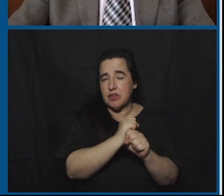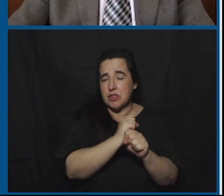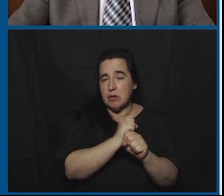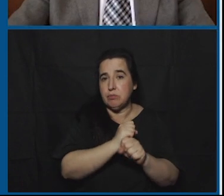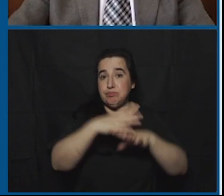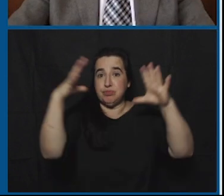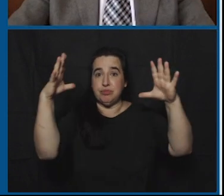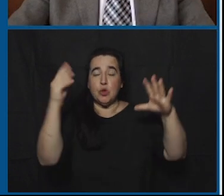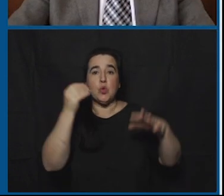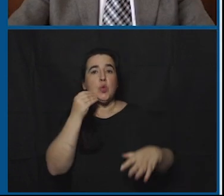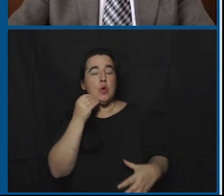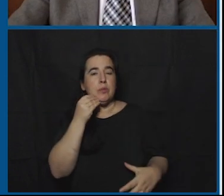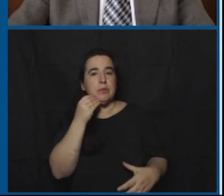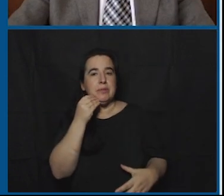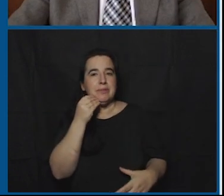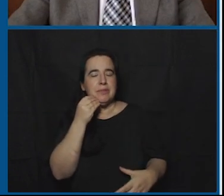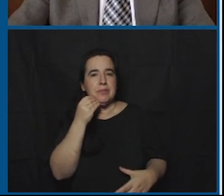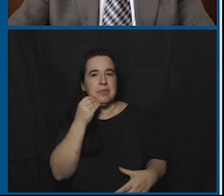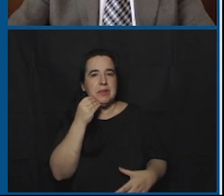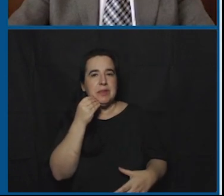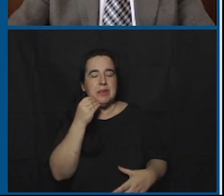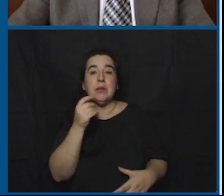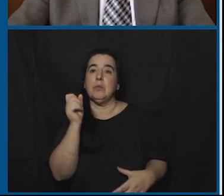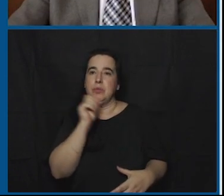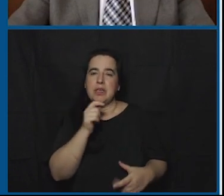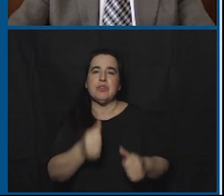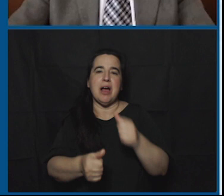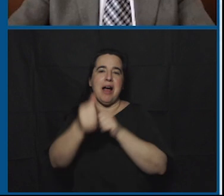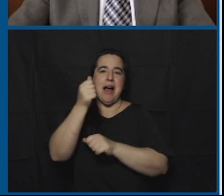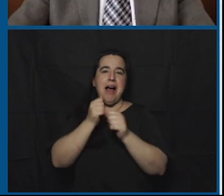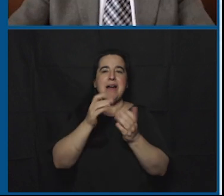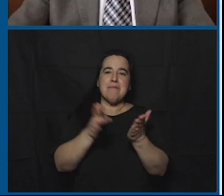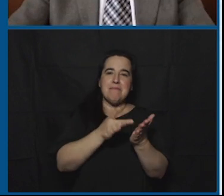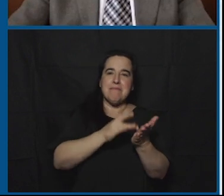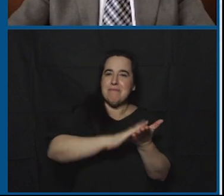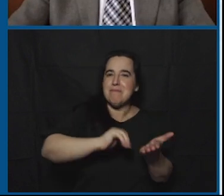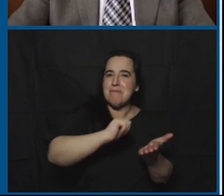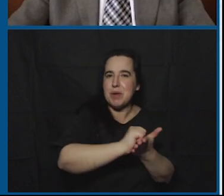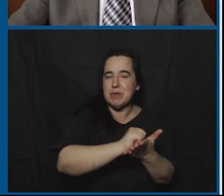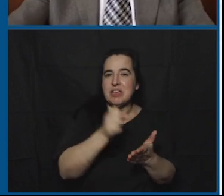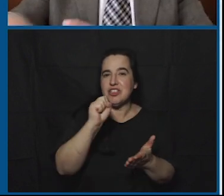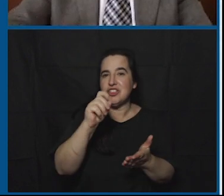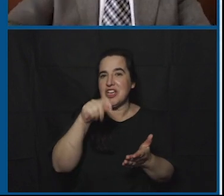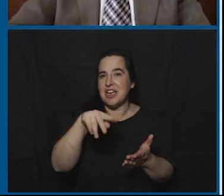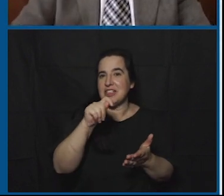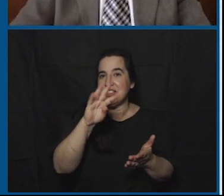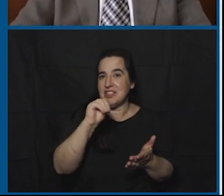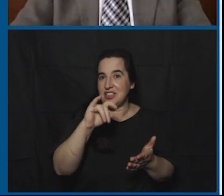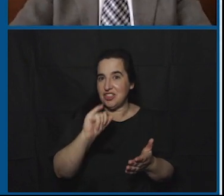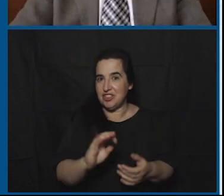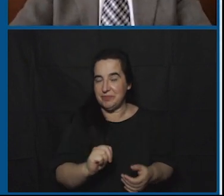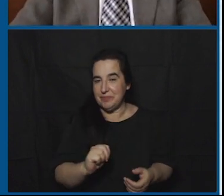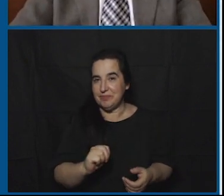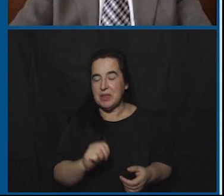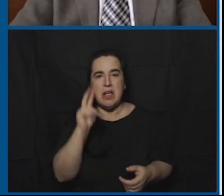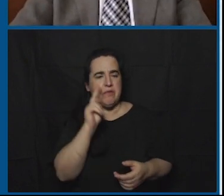Nós podíamos, se calhar, voltar ao livro de Gênesis, quando nós, logo no primeiro capítulo, nós vemos a palavra